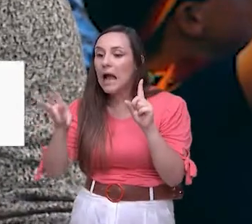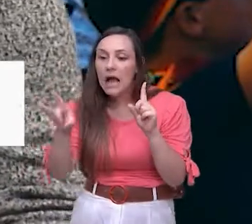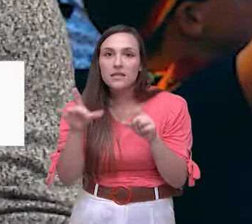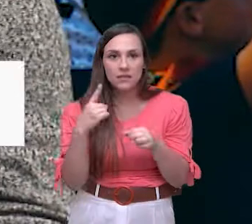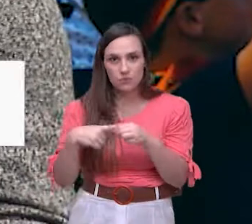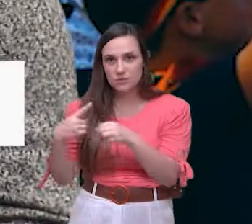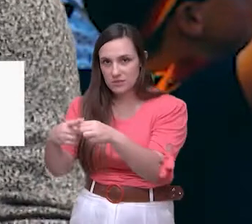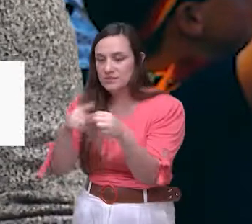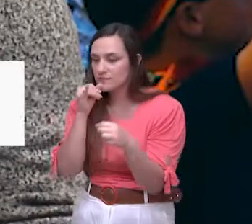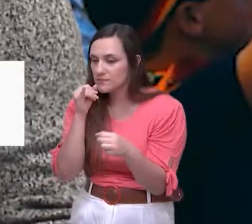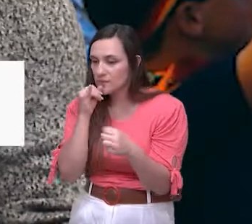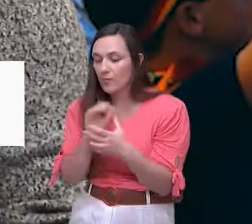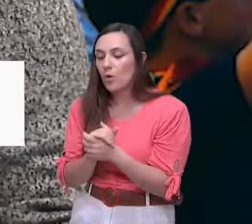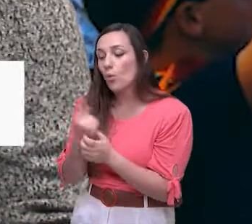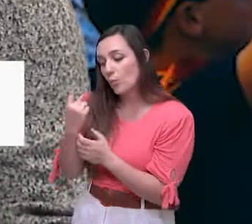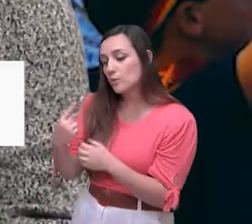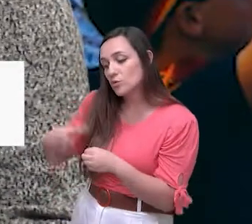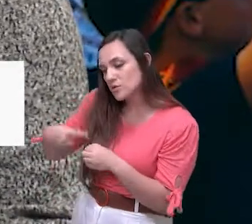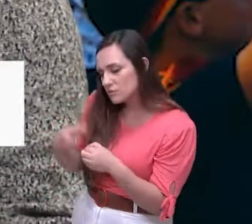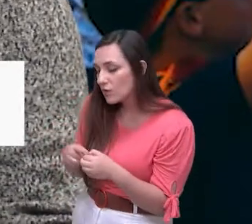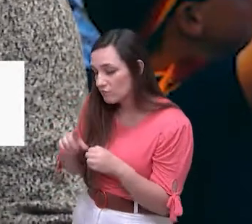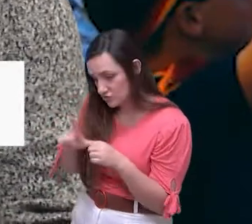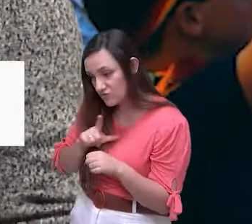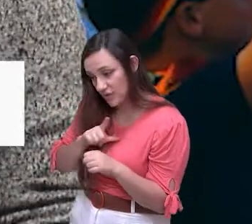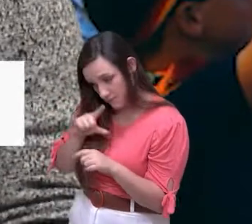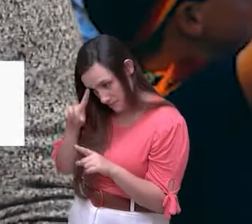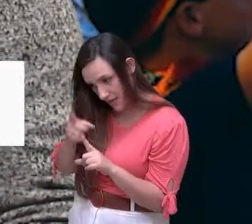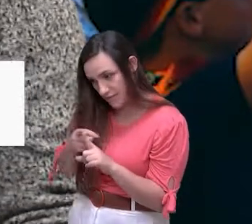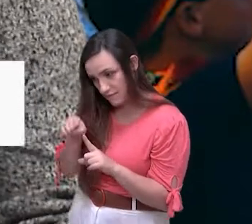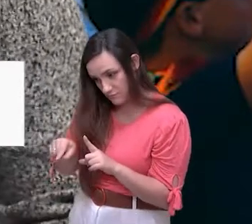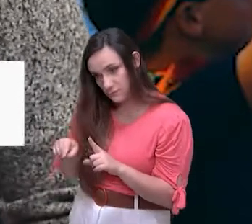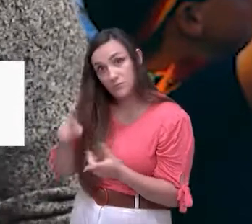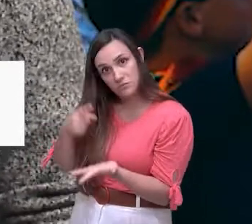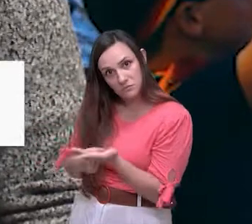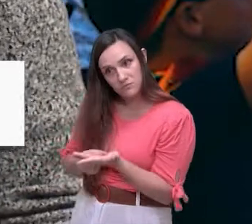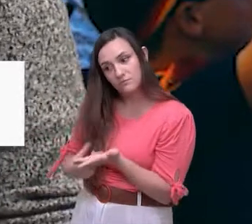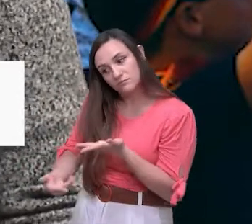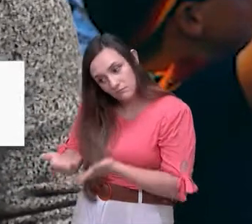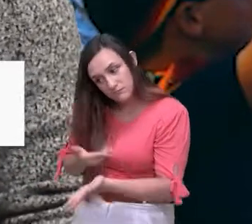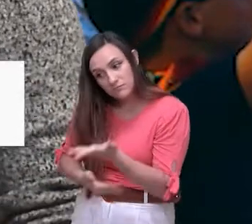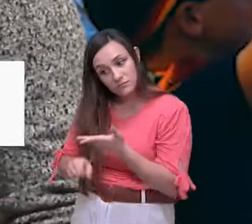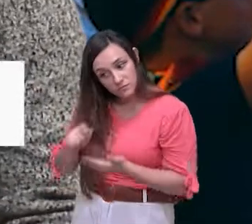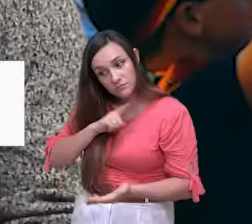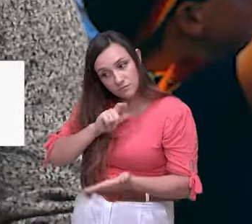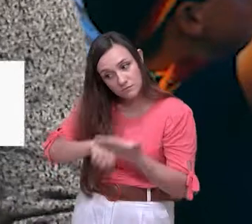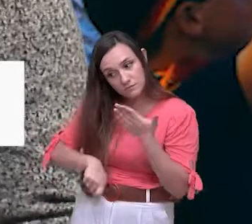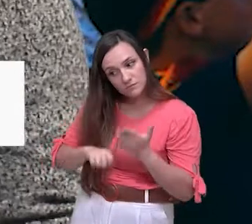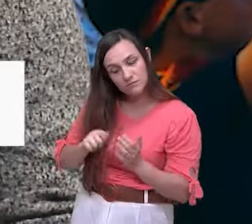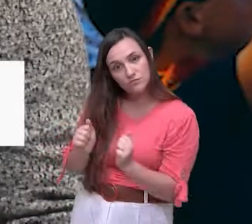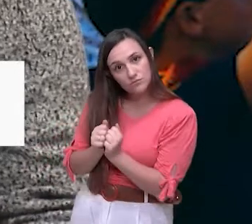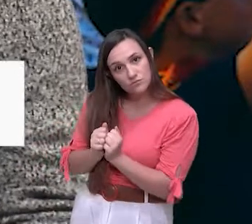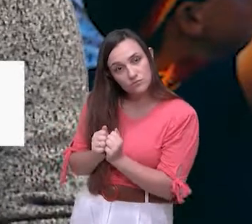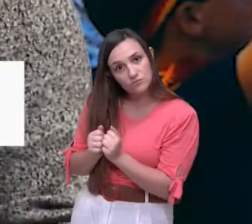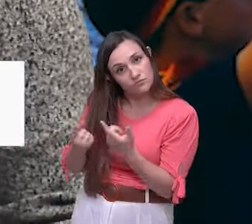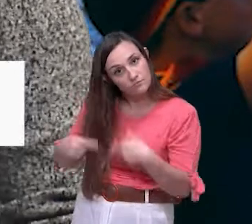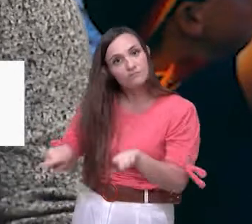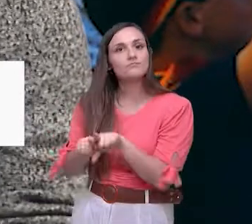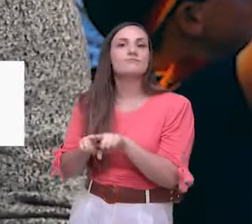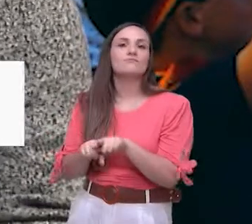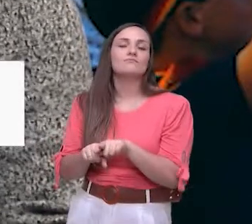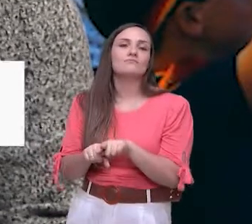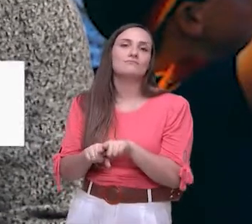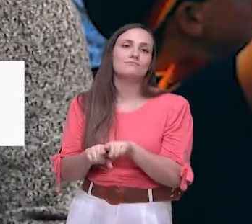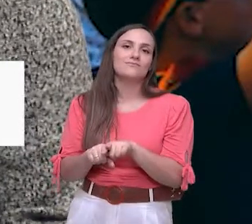que a gente consiga estabelecer metas em conjunto com os municípios né Então a partir dessa perspectiva e os municípios também se